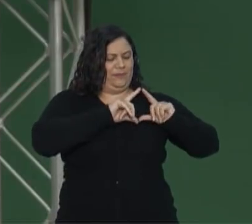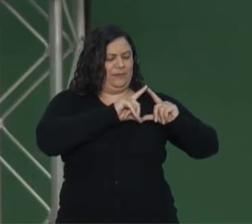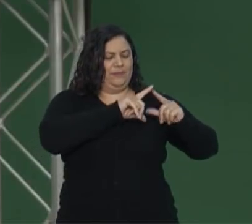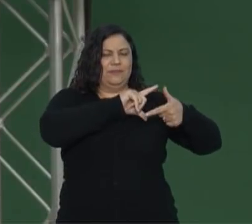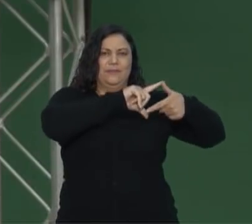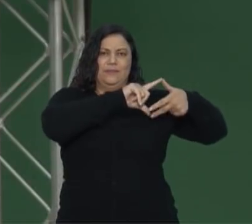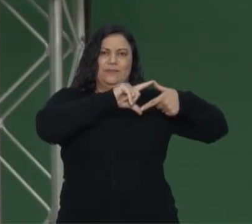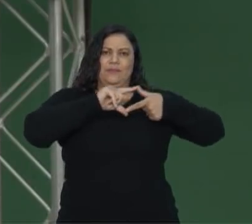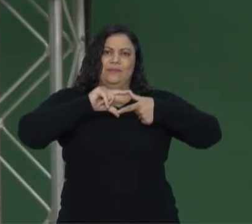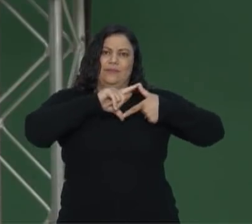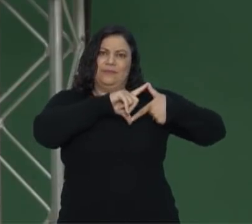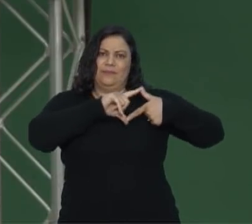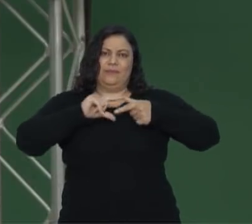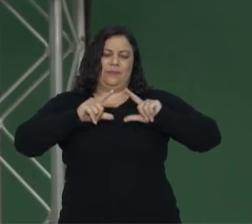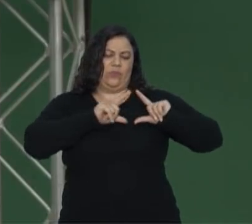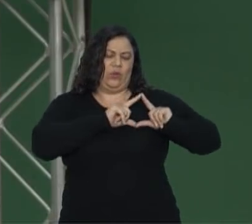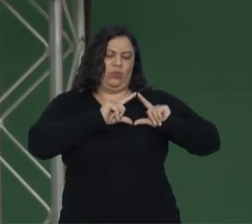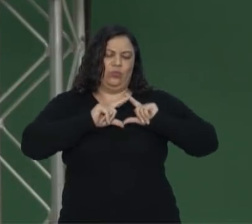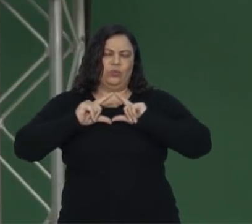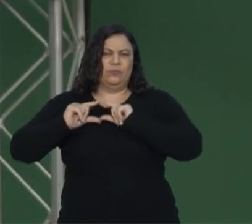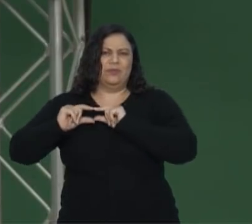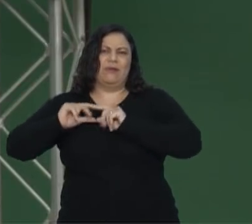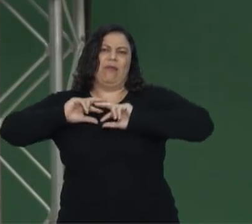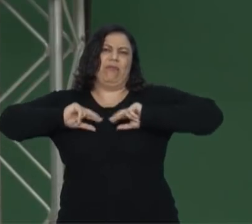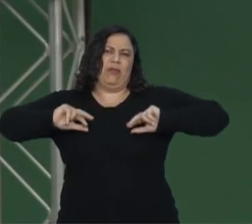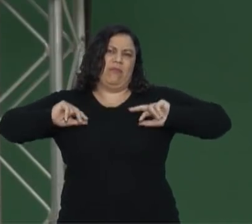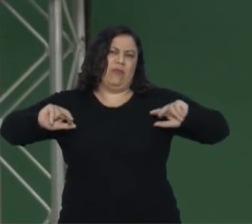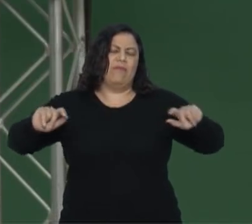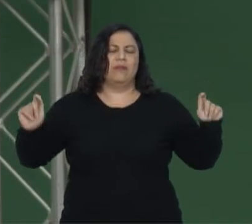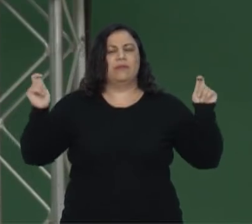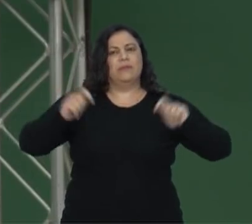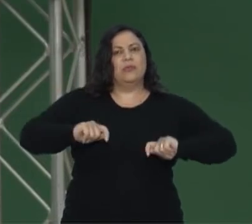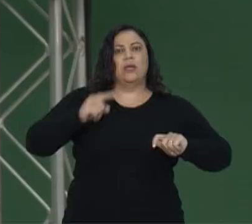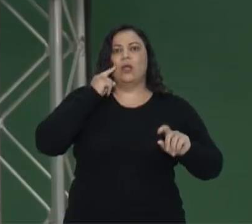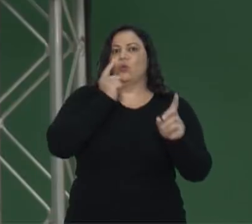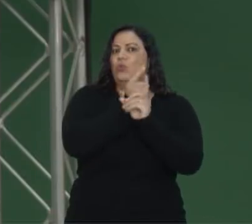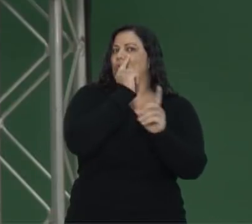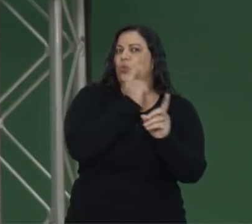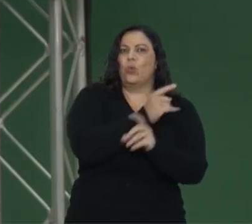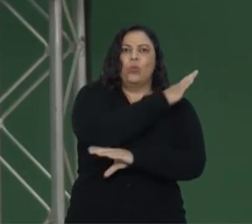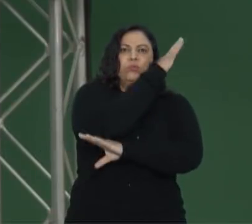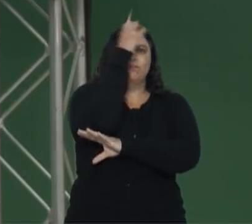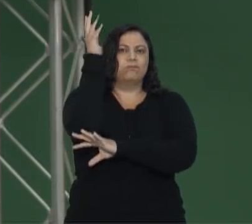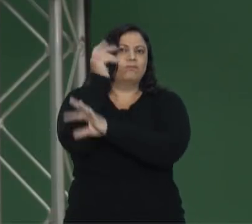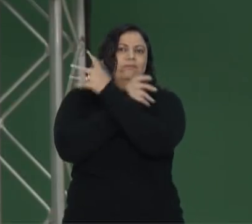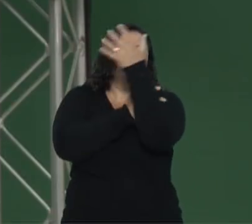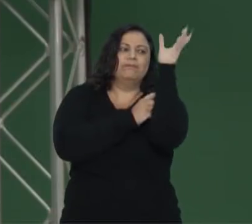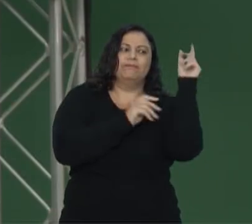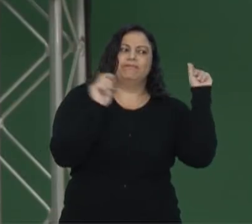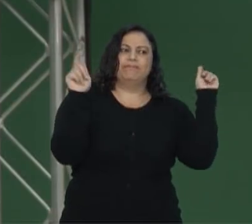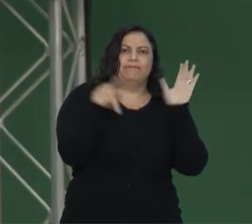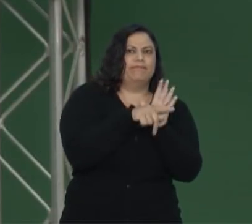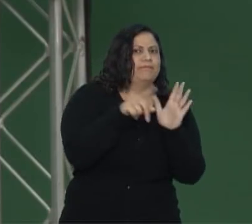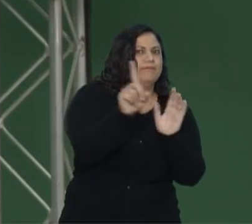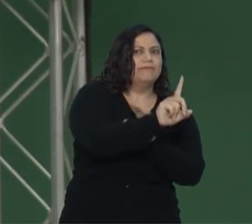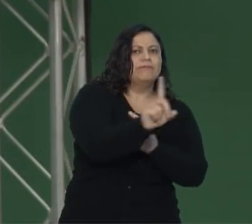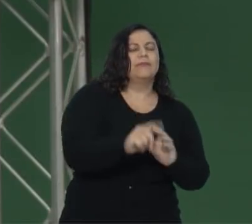avermelhado, roxo. Eu não encontro assim na natureza. Eu peguei a lã, que é de origem animal,